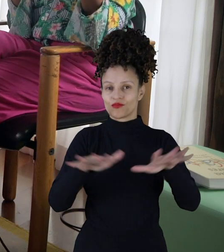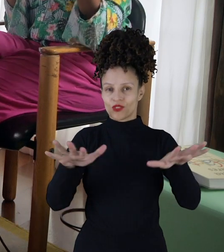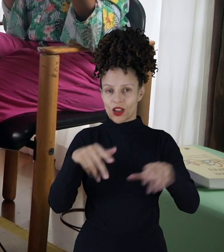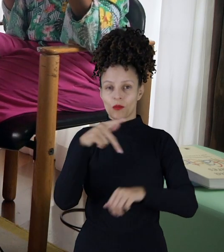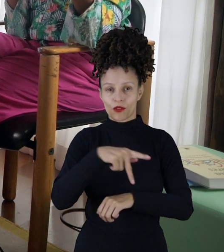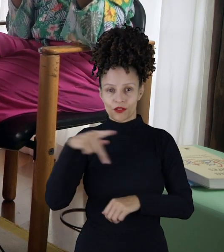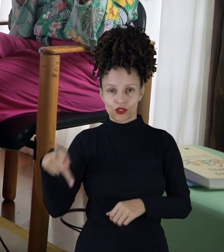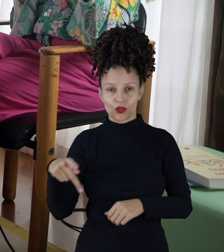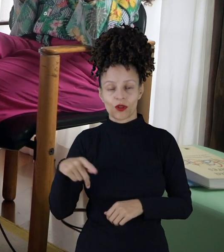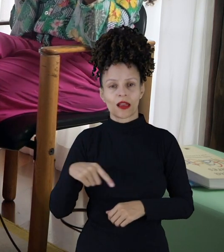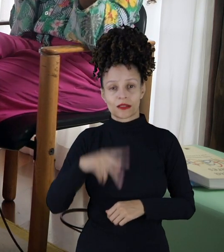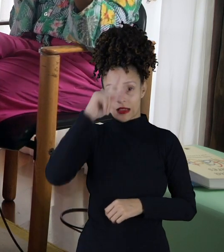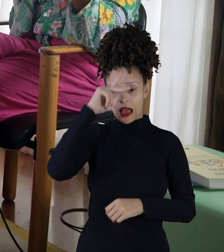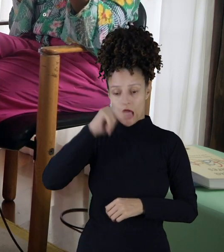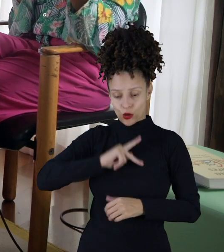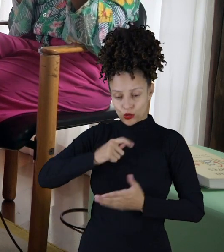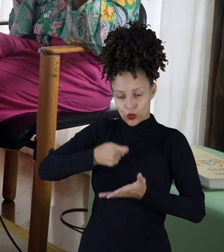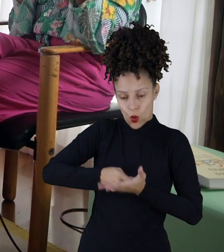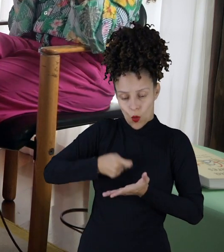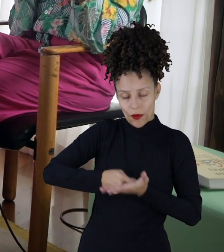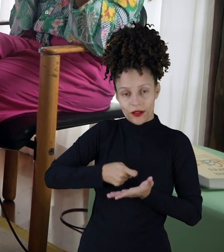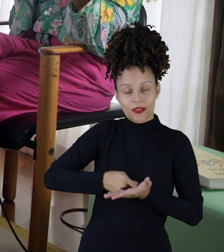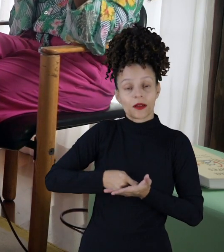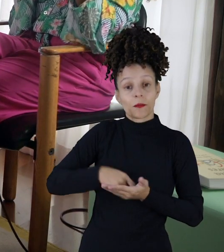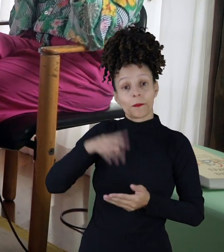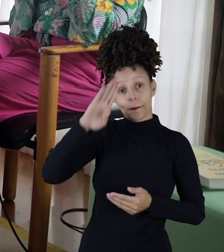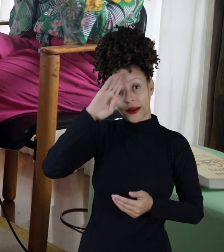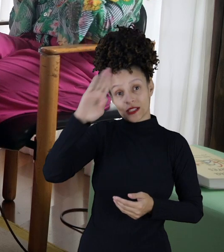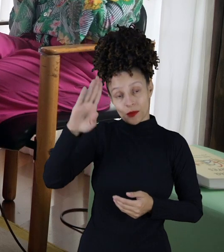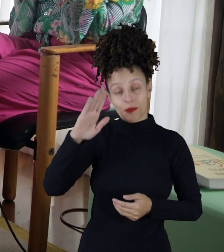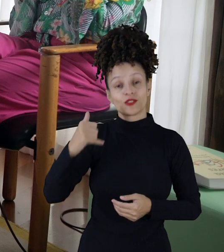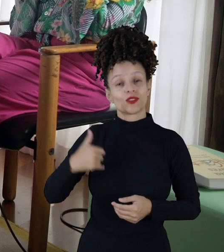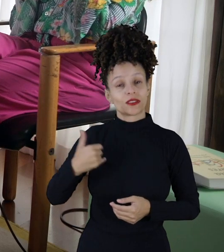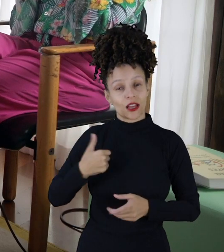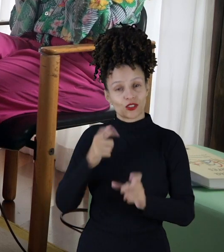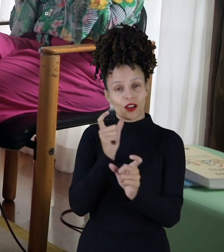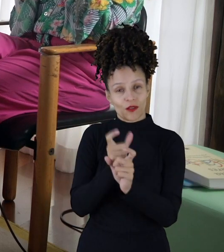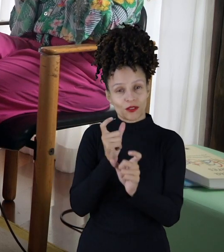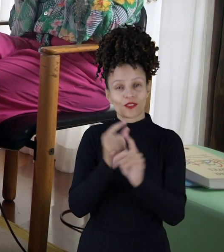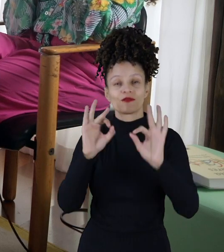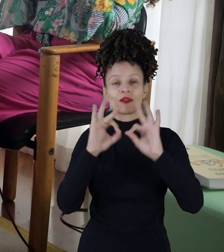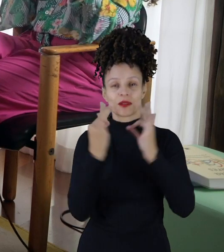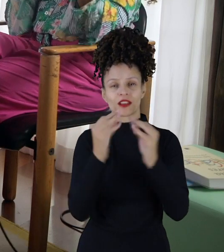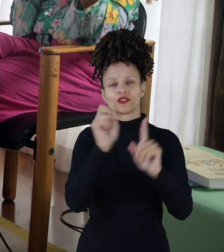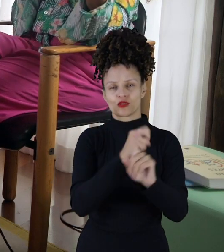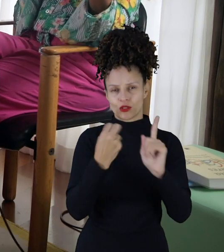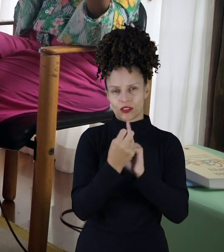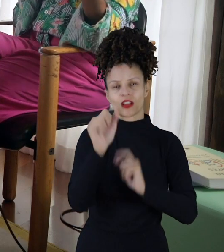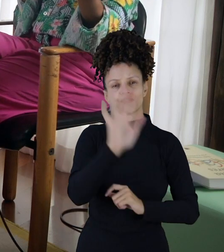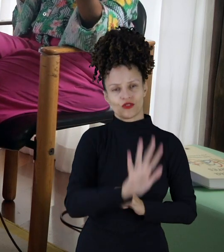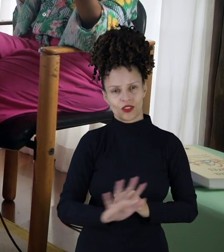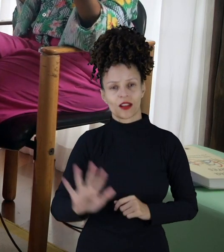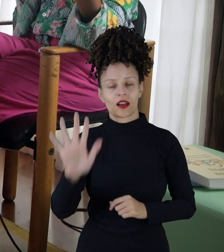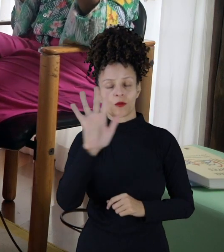os professores, essa autocobrança que vem principalmente na idade de alfabetização, vindo das famílias e da